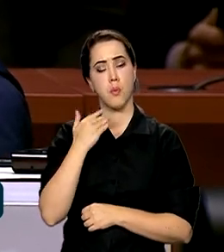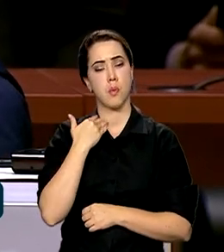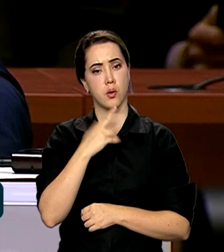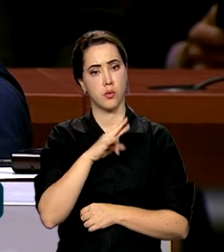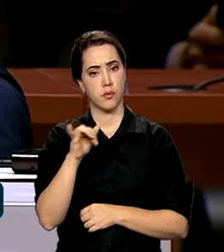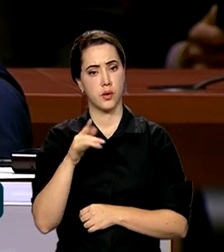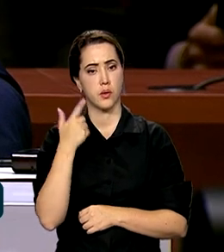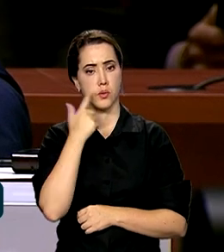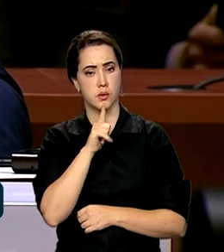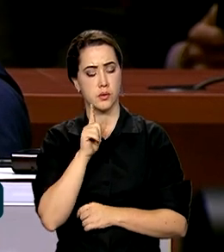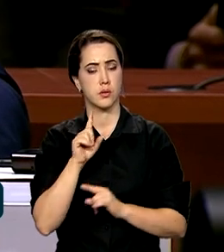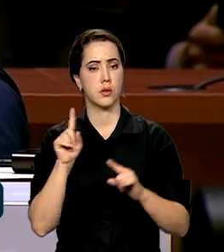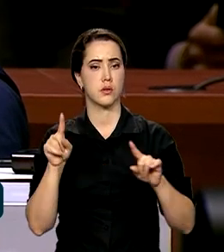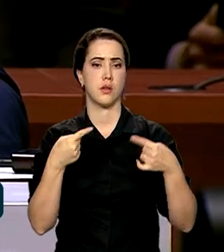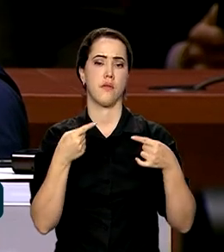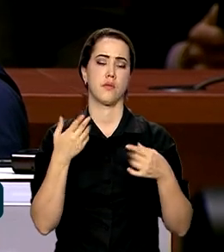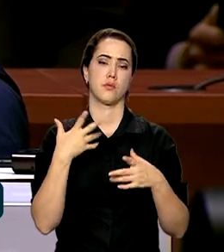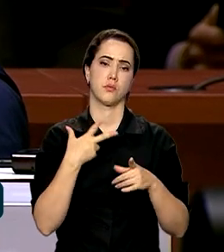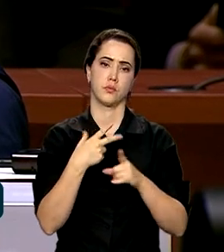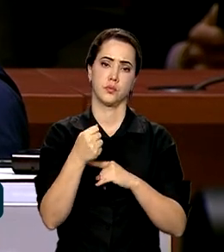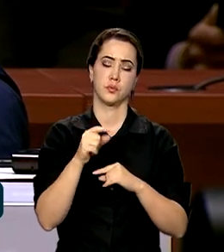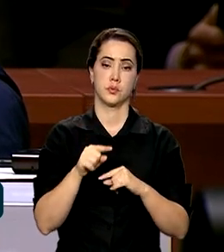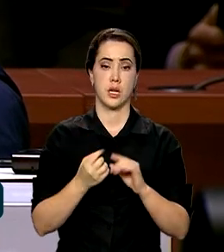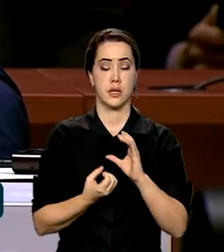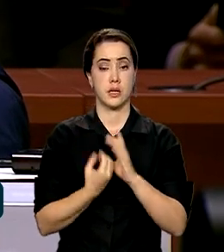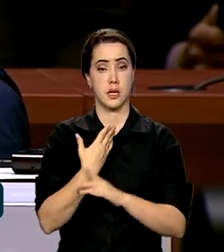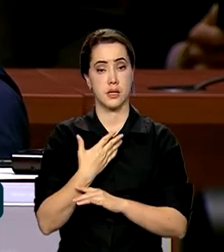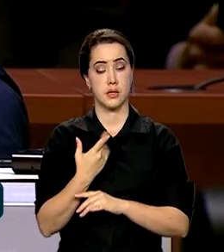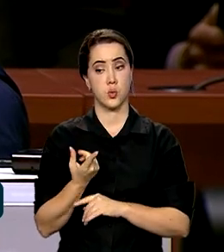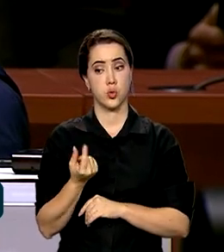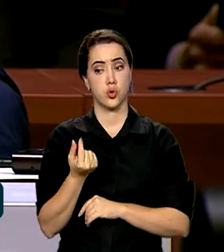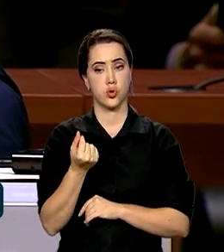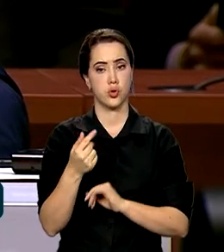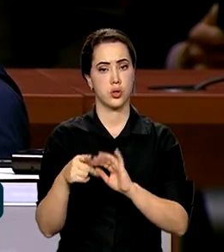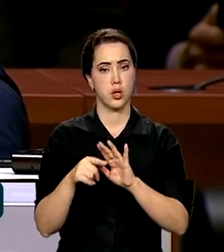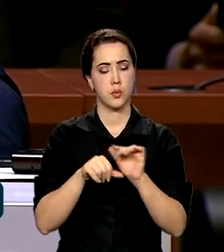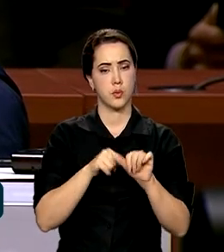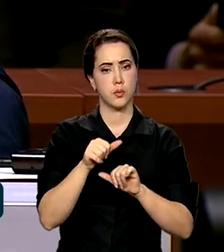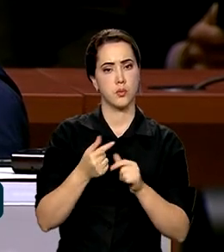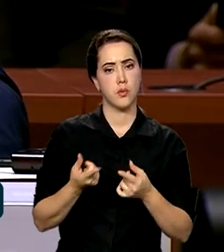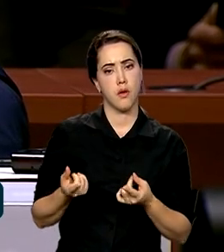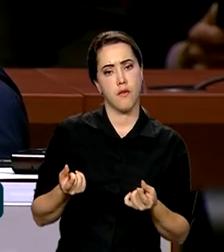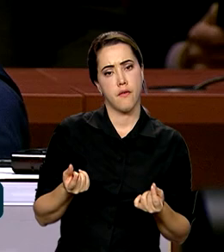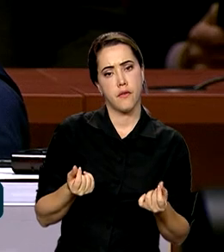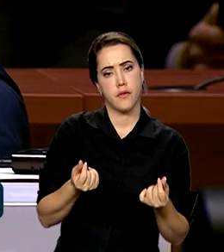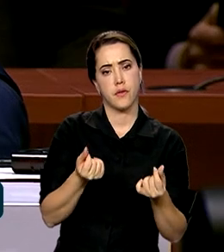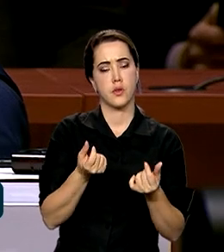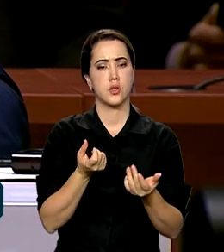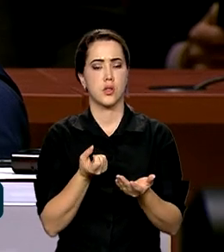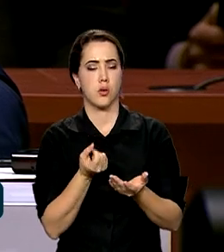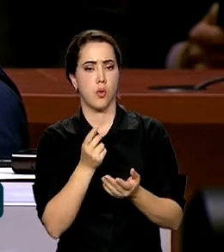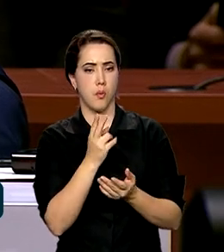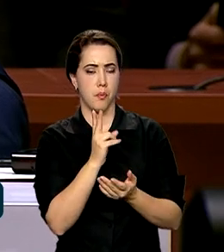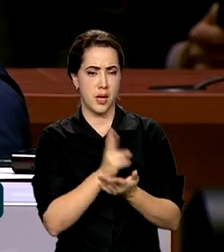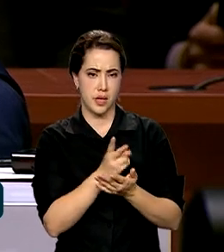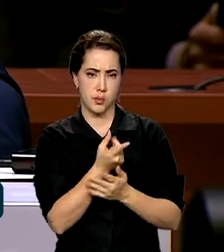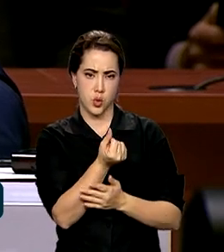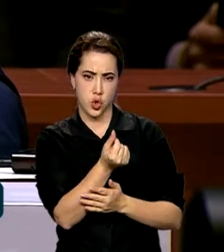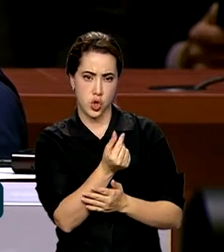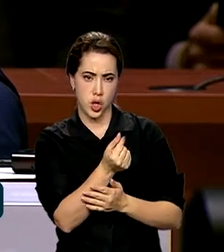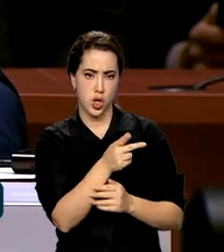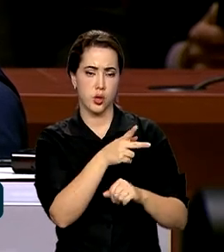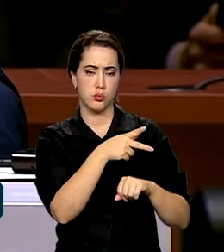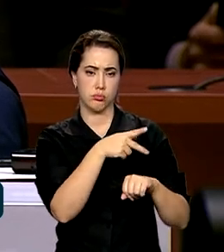desses desafios. A criação de uma moeda para as transações comerciais e de investimento entre os membros